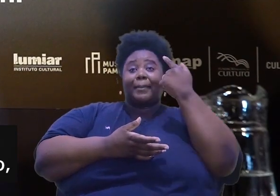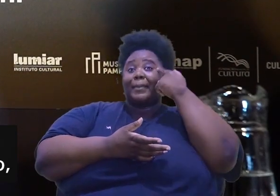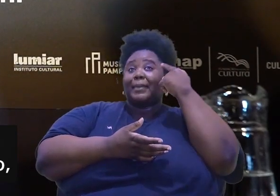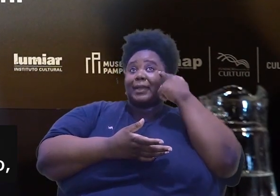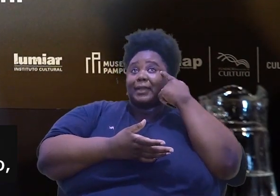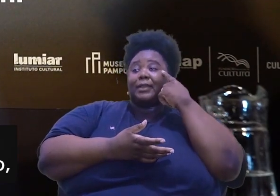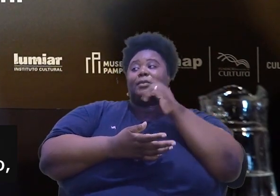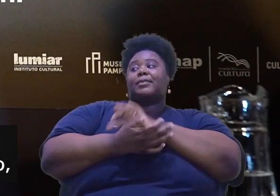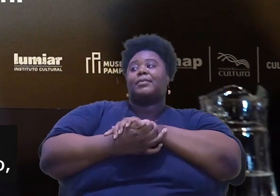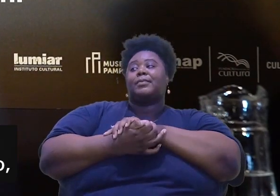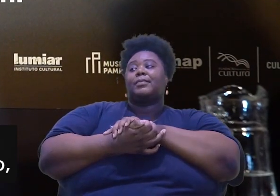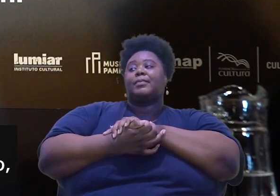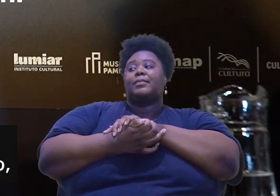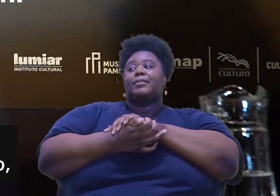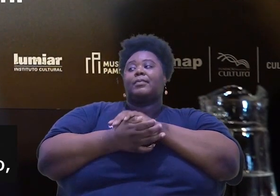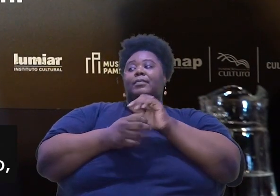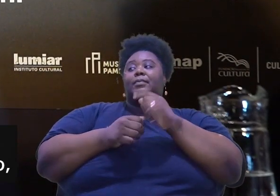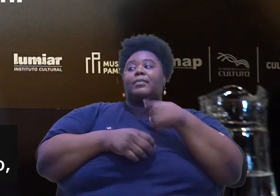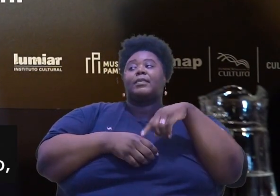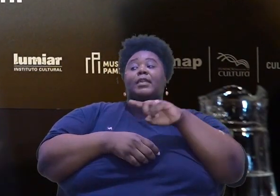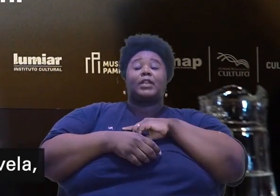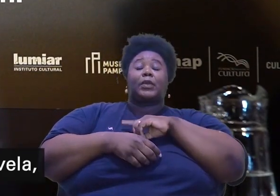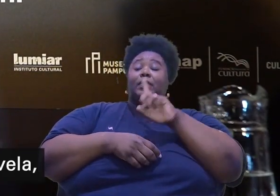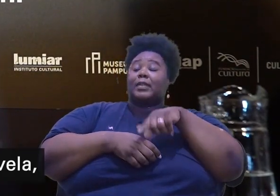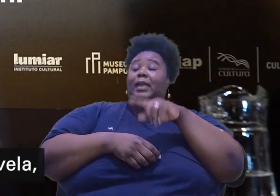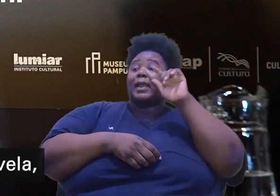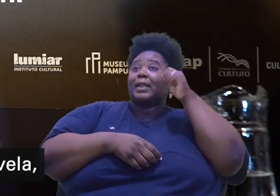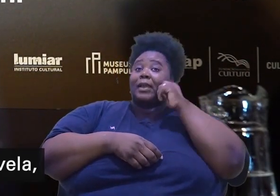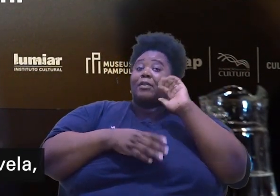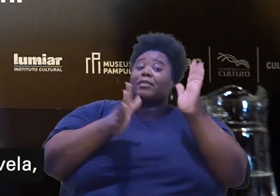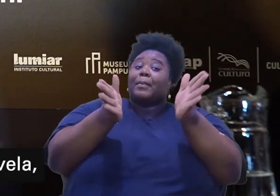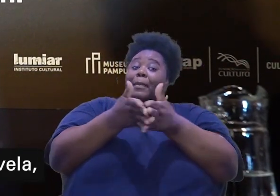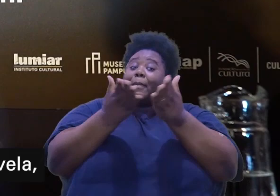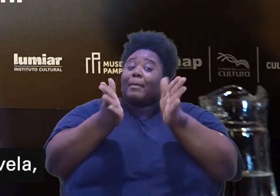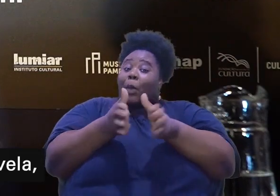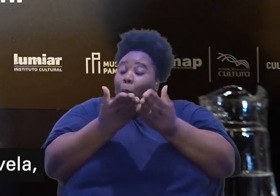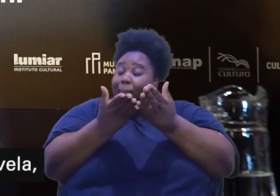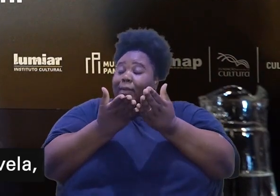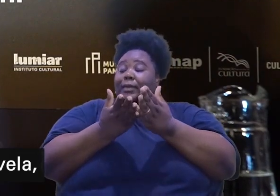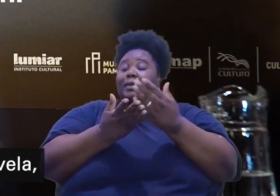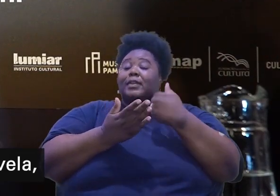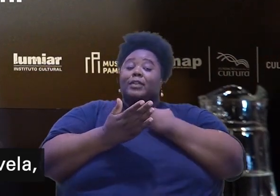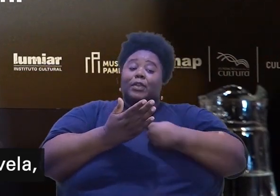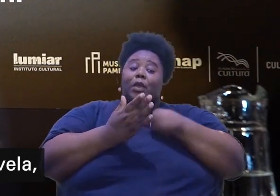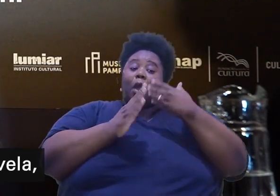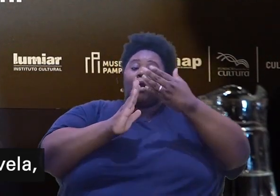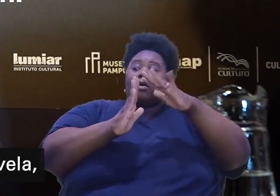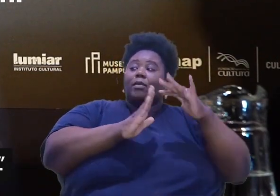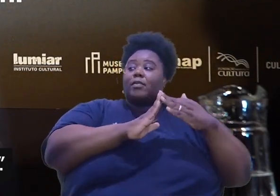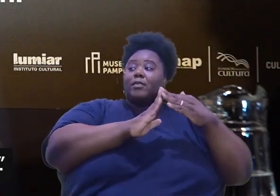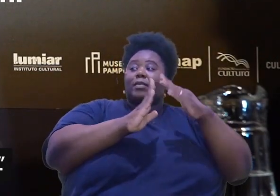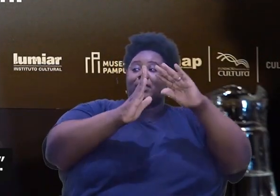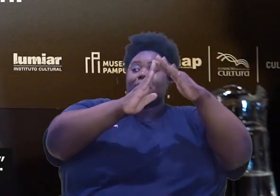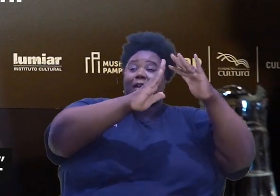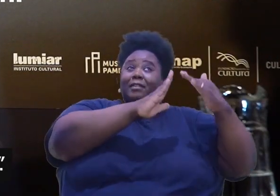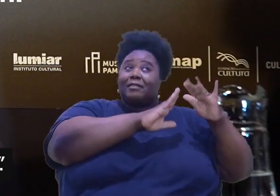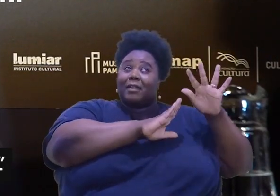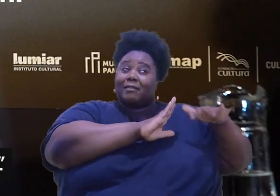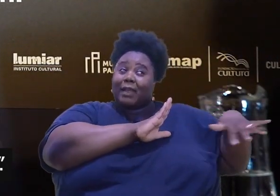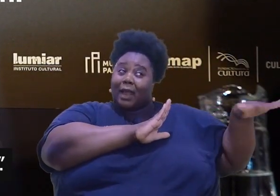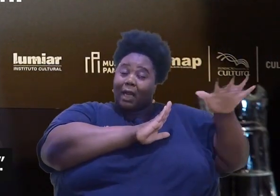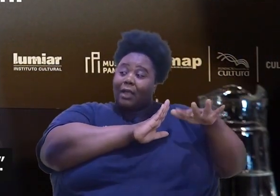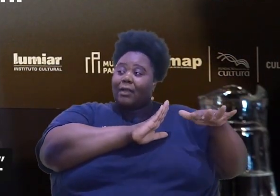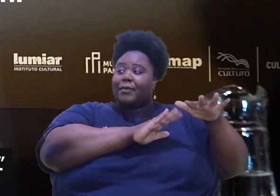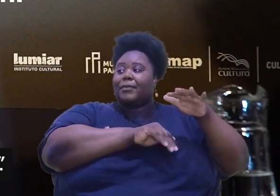que, acoplada à nossa situação de negro, a gente ainda era pobre e morava numa favela, que era aquela favela